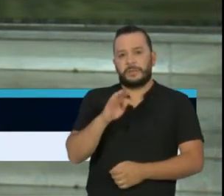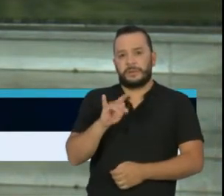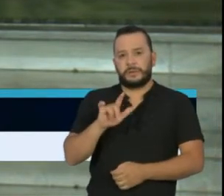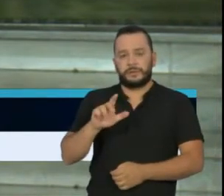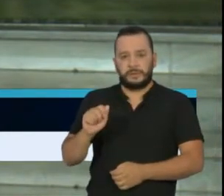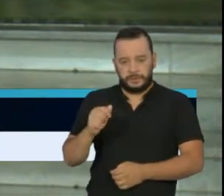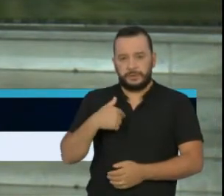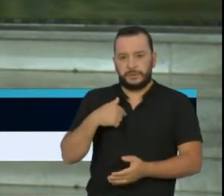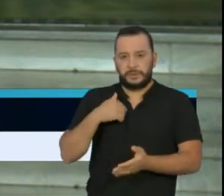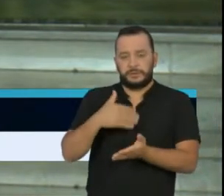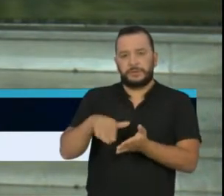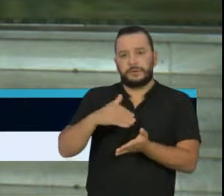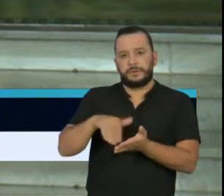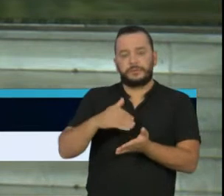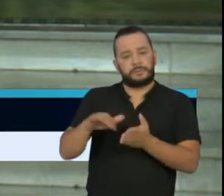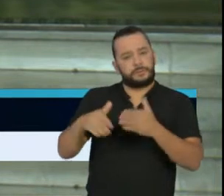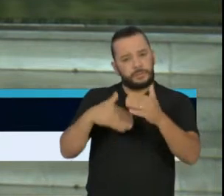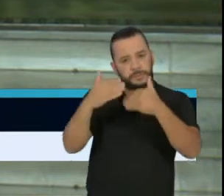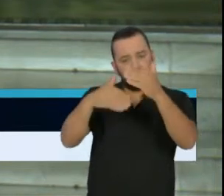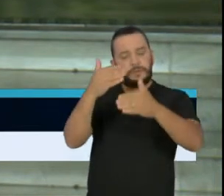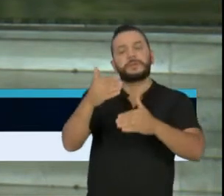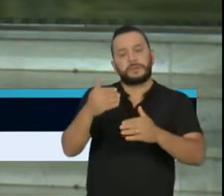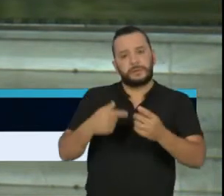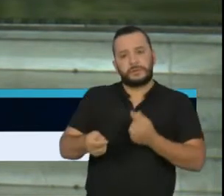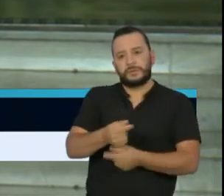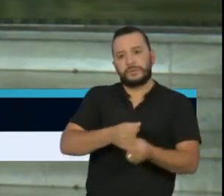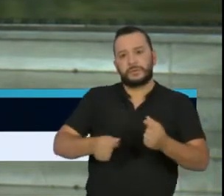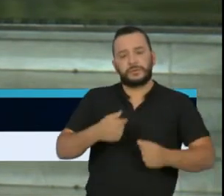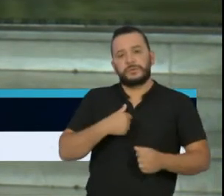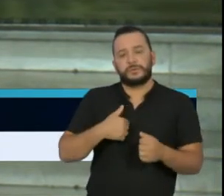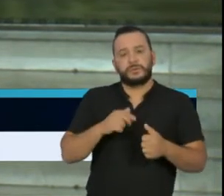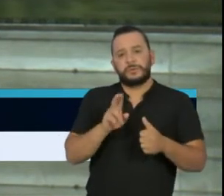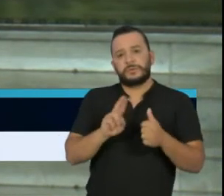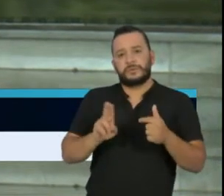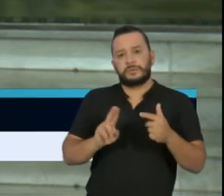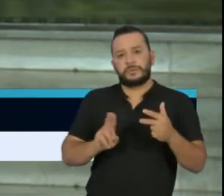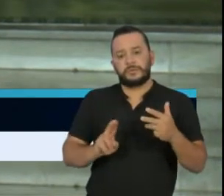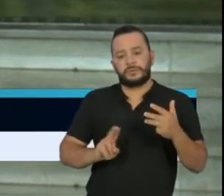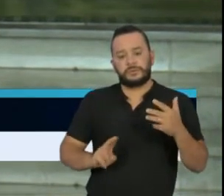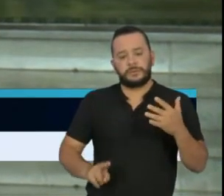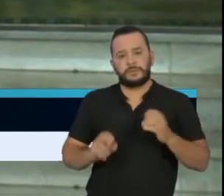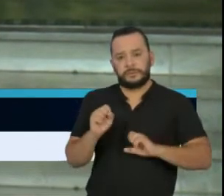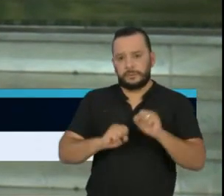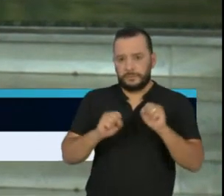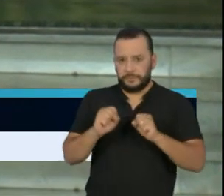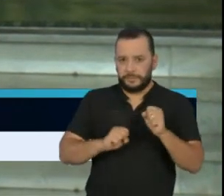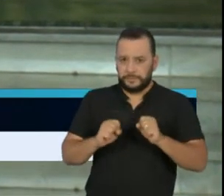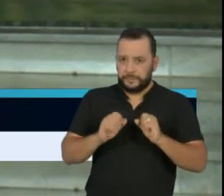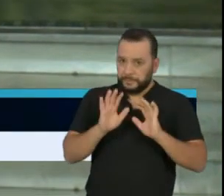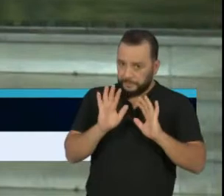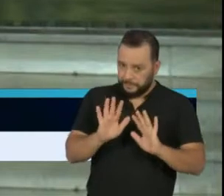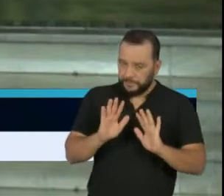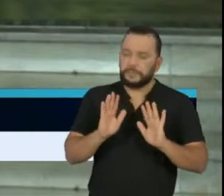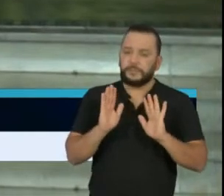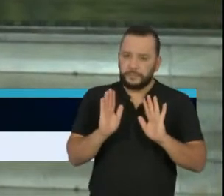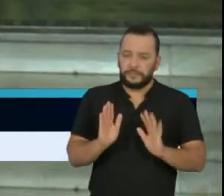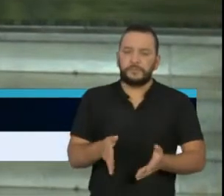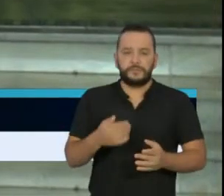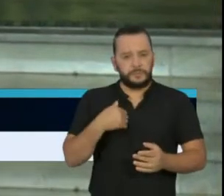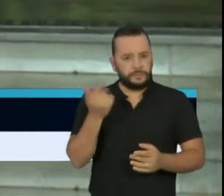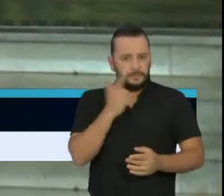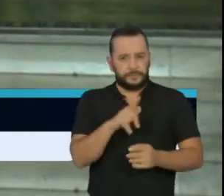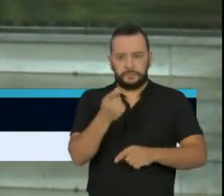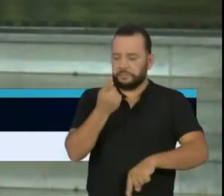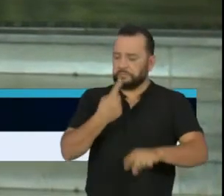secretária de Desenvolvimento Econômico, que nominará estas empresas na sequência. Superar essa barreira é um